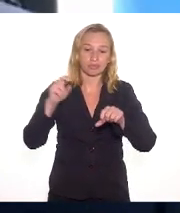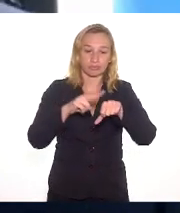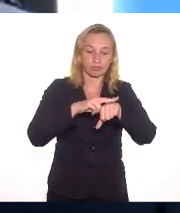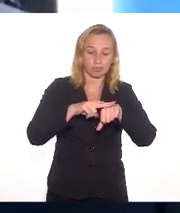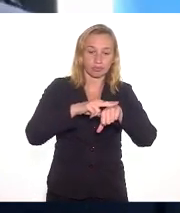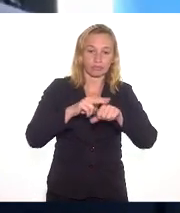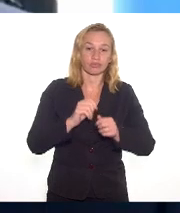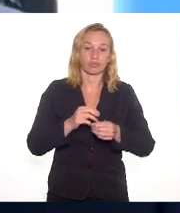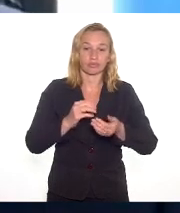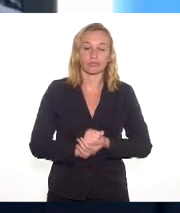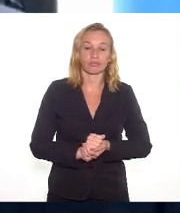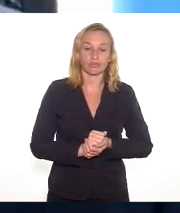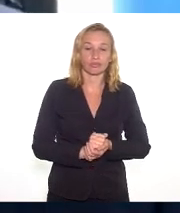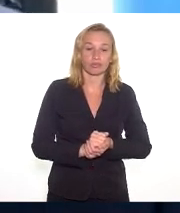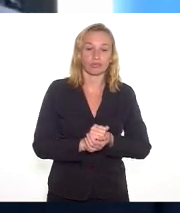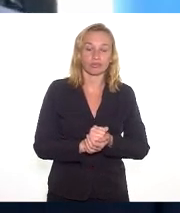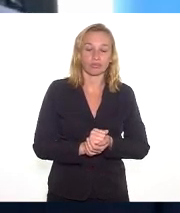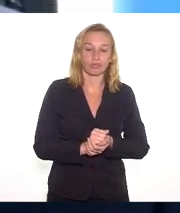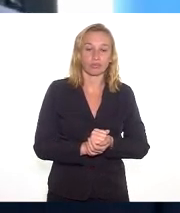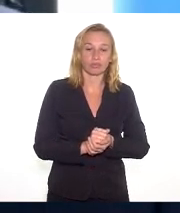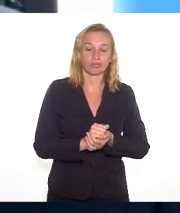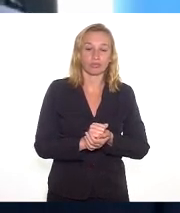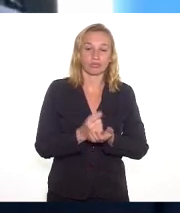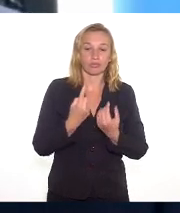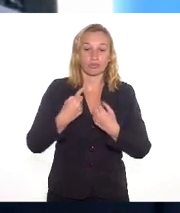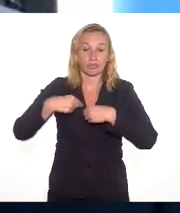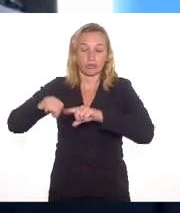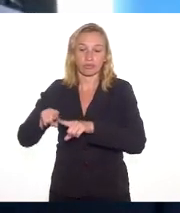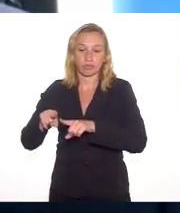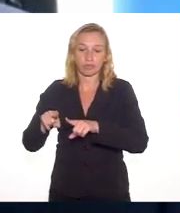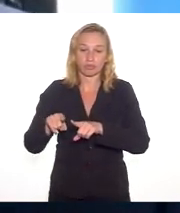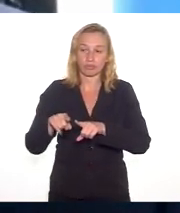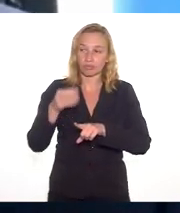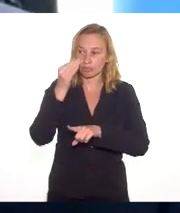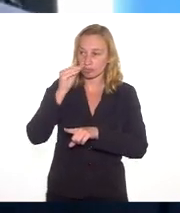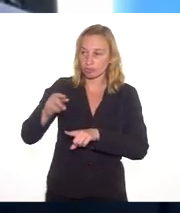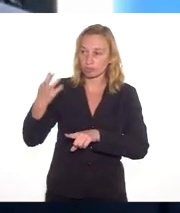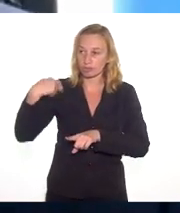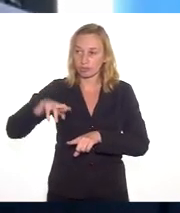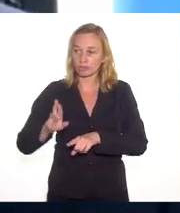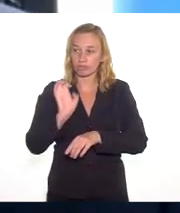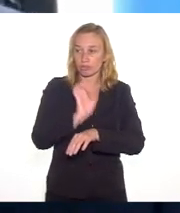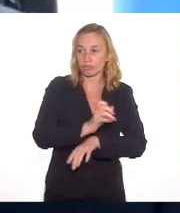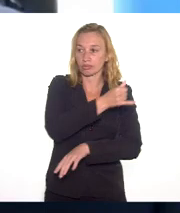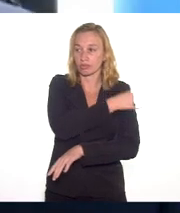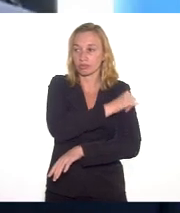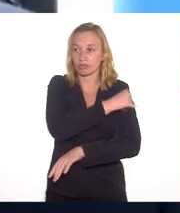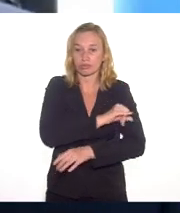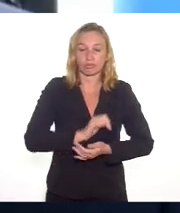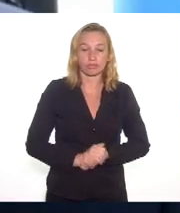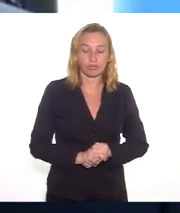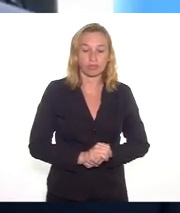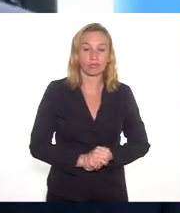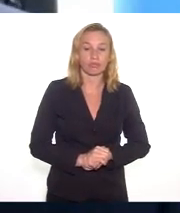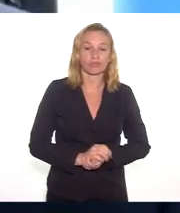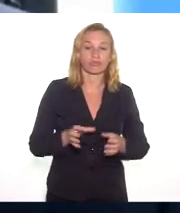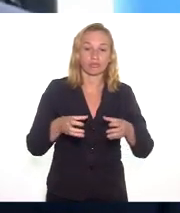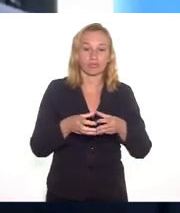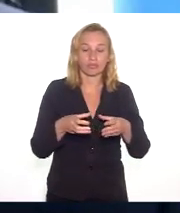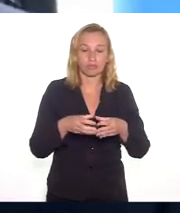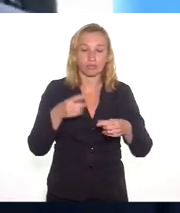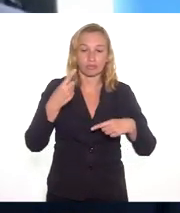dedicado a combater a intolerância religiosa no Estado do Rio de Janeiro. Pareceres das comissões. De Constituição e